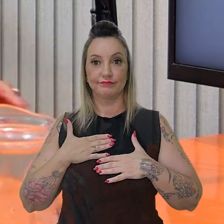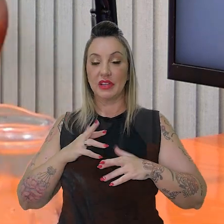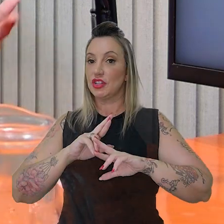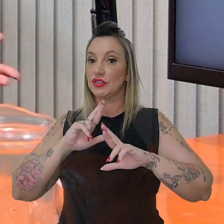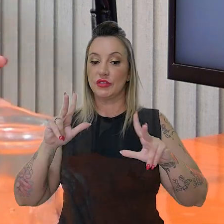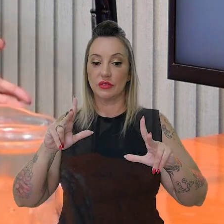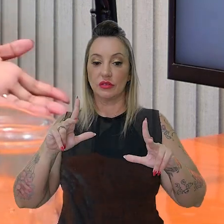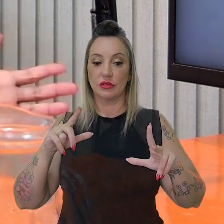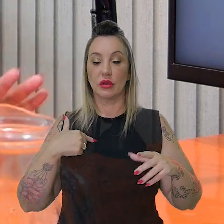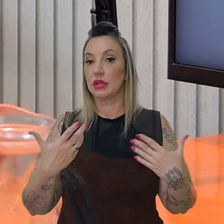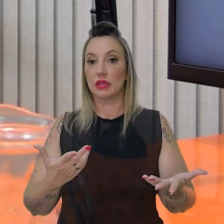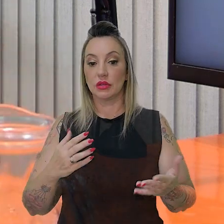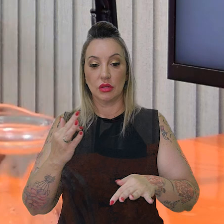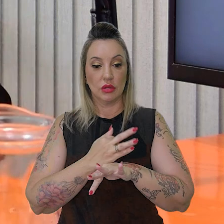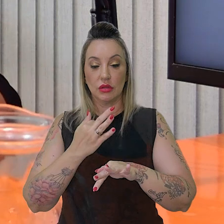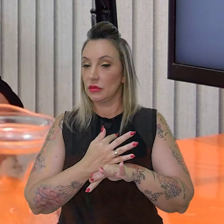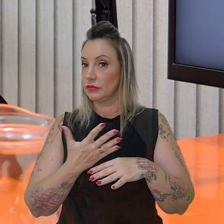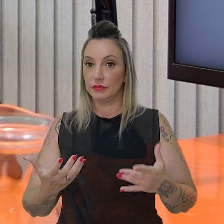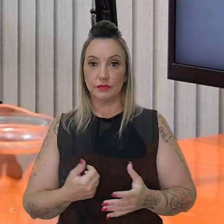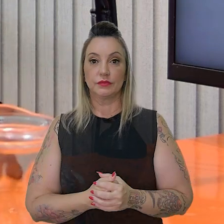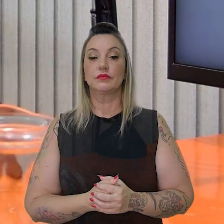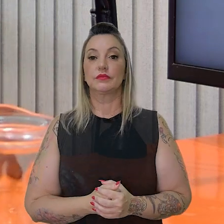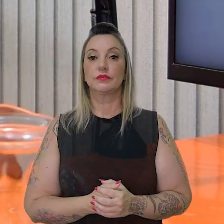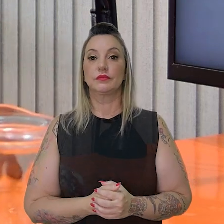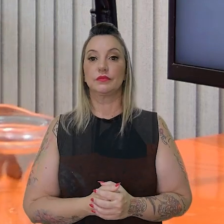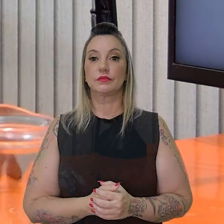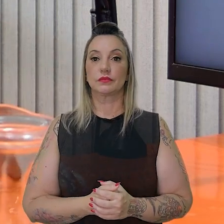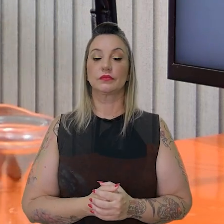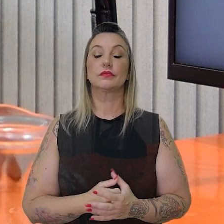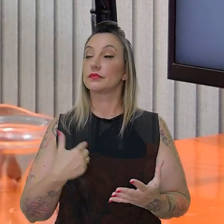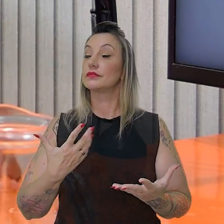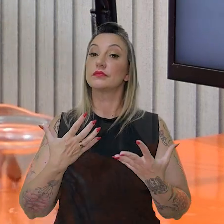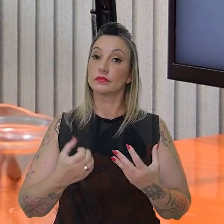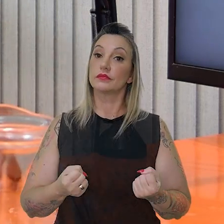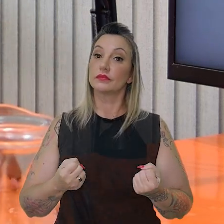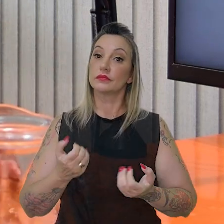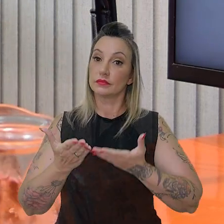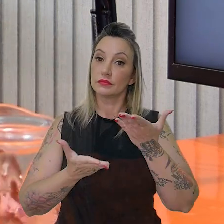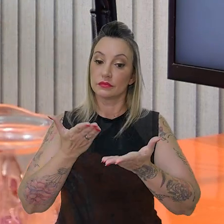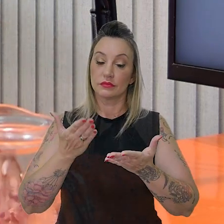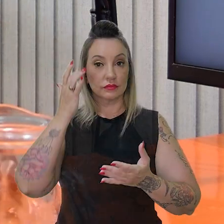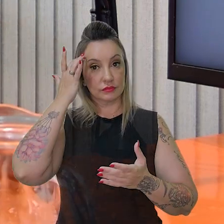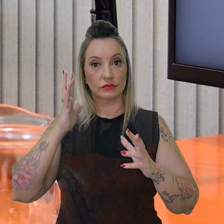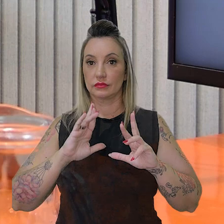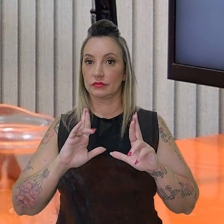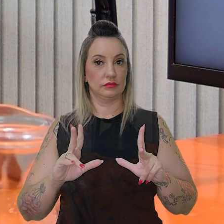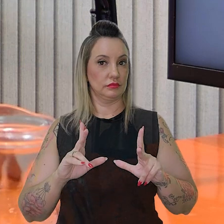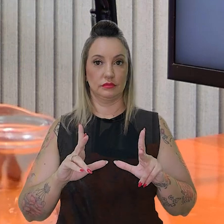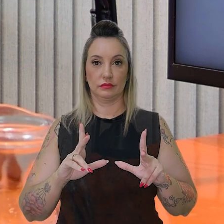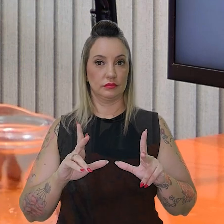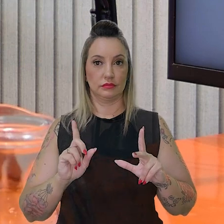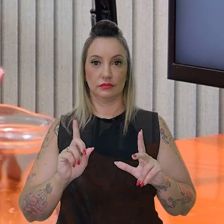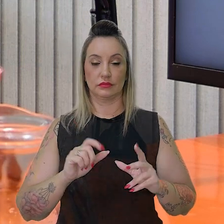até que o meu corpo não aguentou mais né E aí quando eu aceitei não é fácil não foi fácil não foi